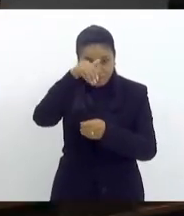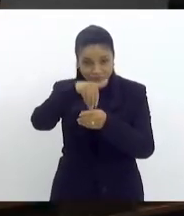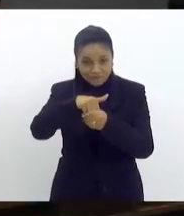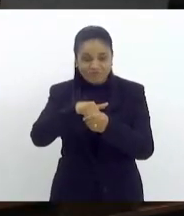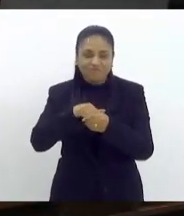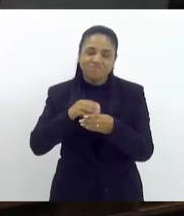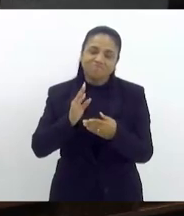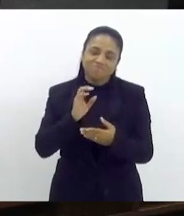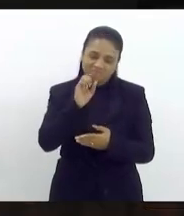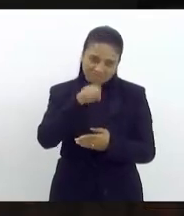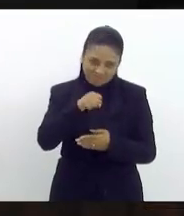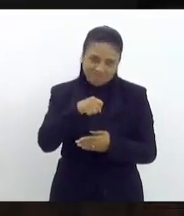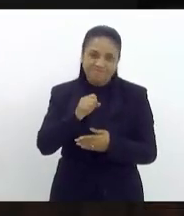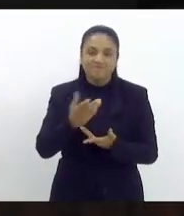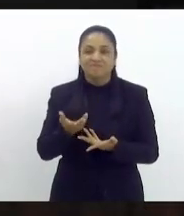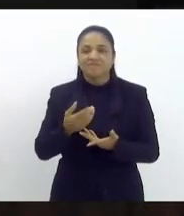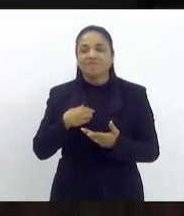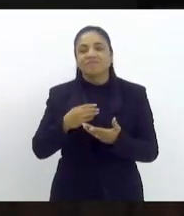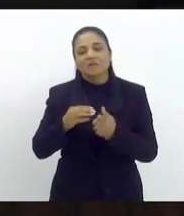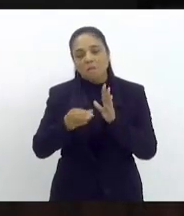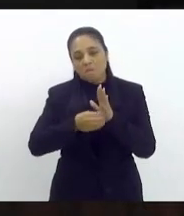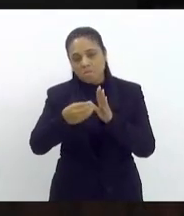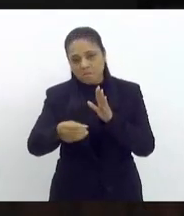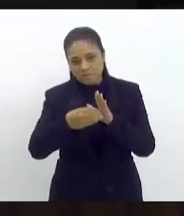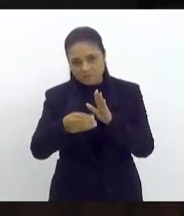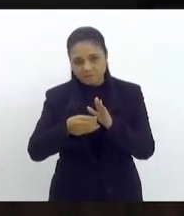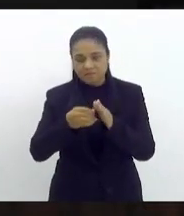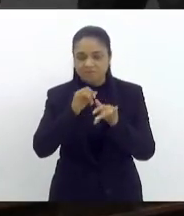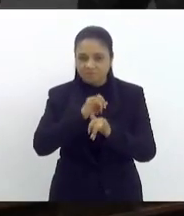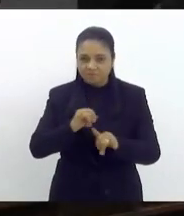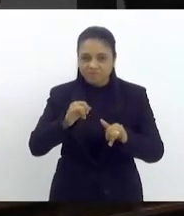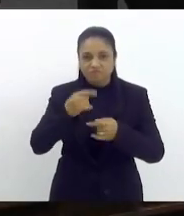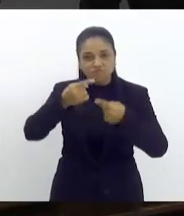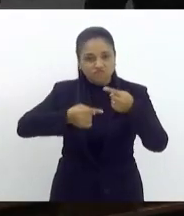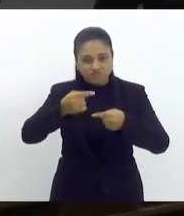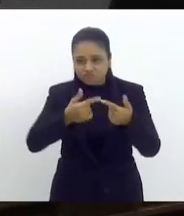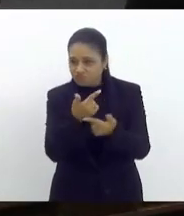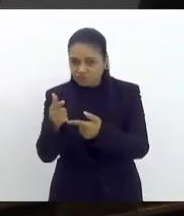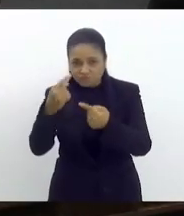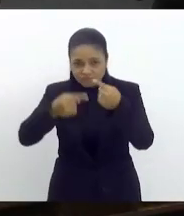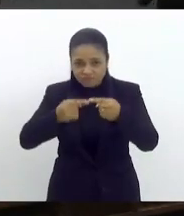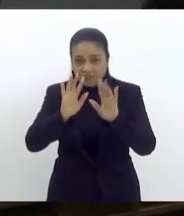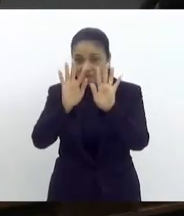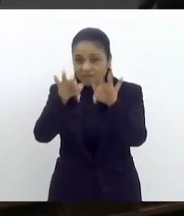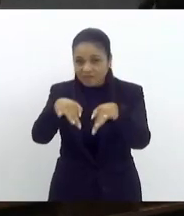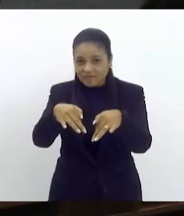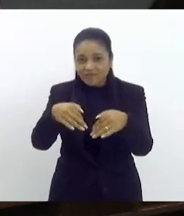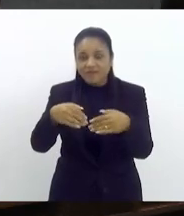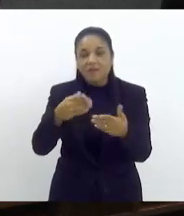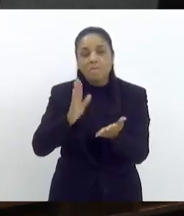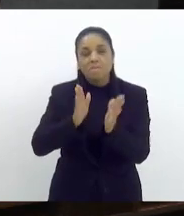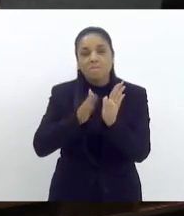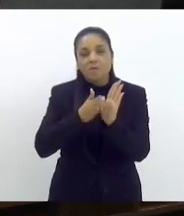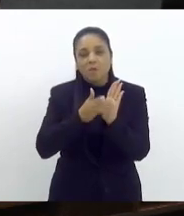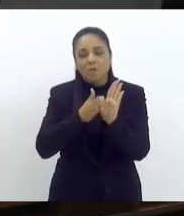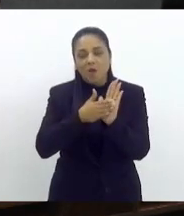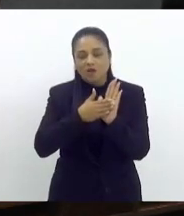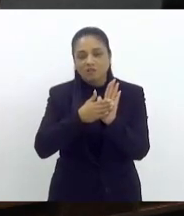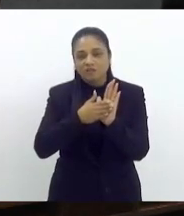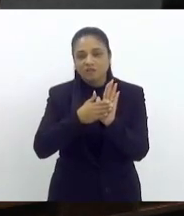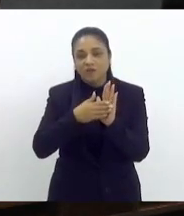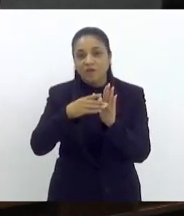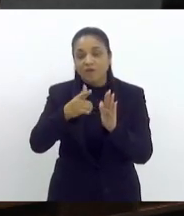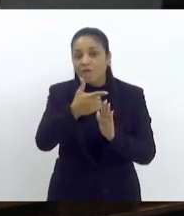muito obrigado com os pareceres emitidos em discussão não havendo quem queria discutir encerrada a discussão o presidente proposta recebeu